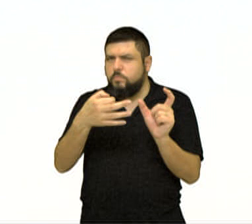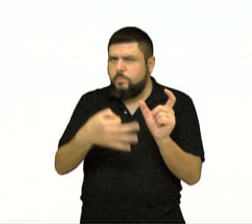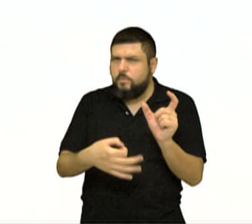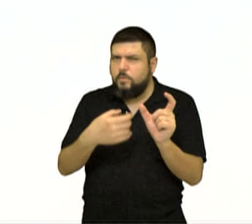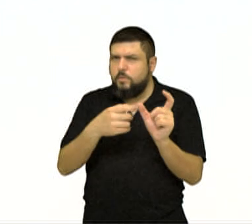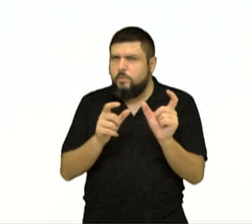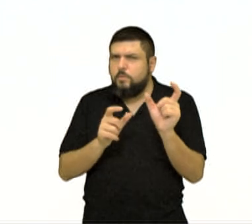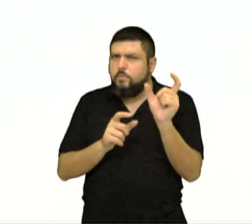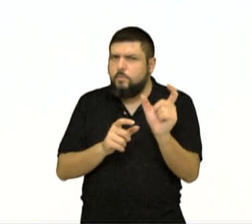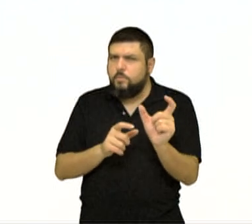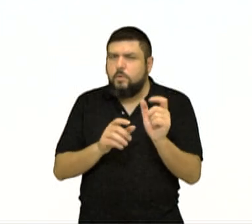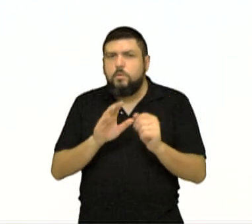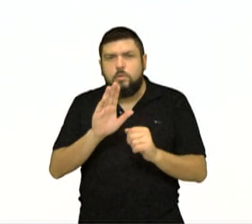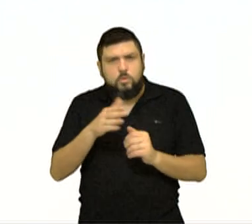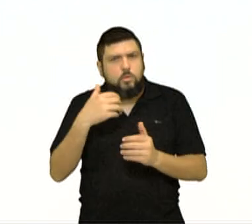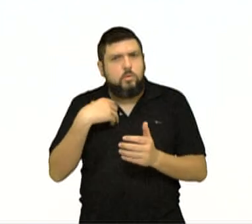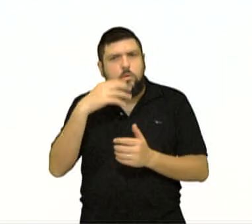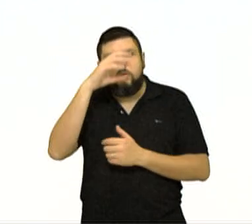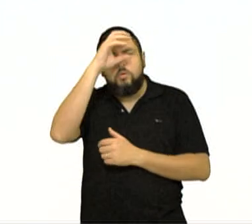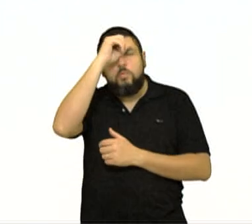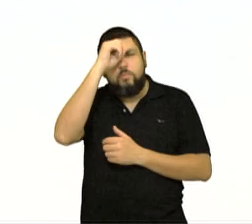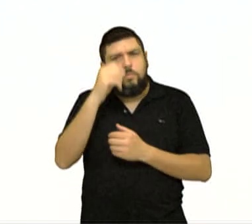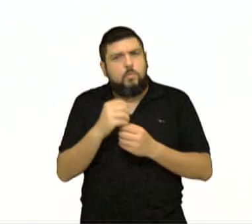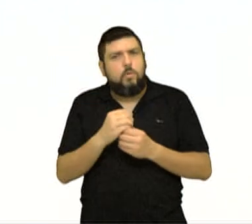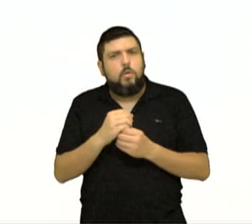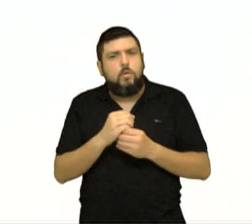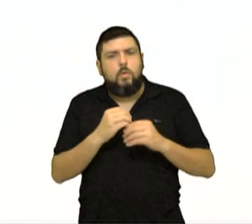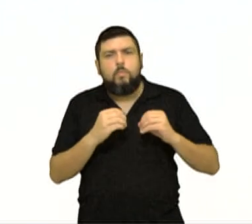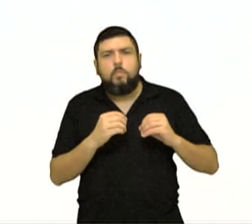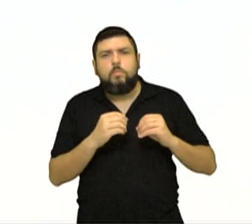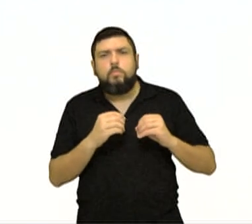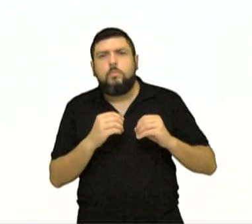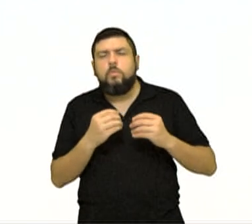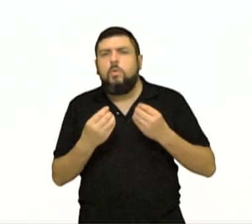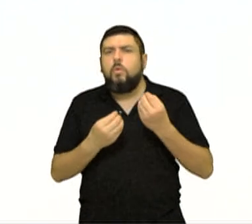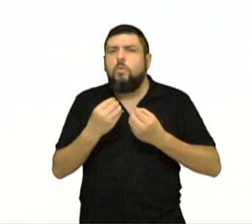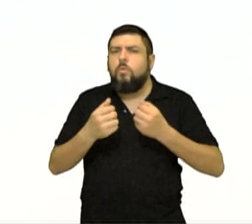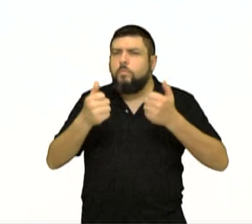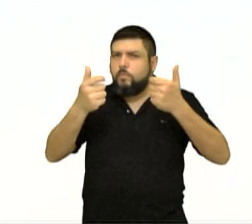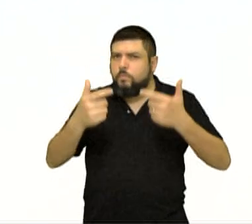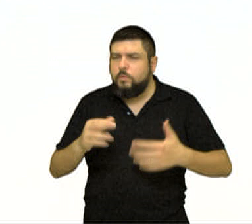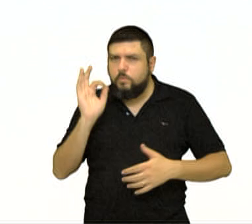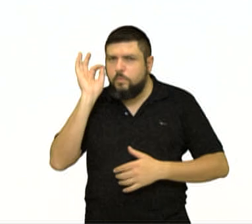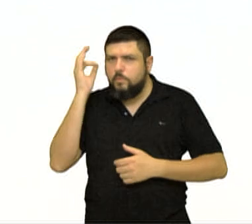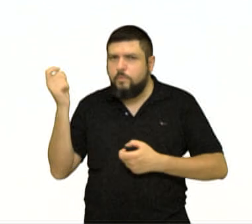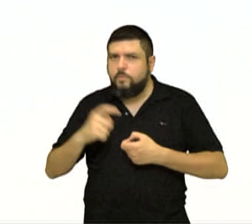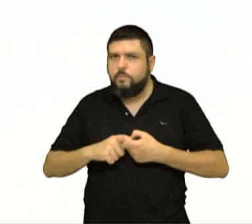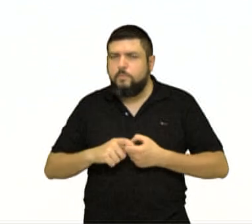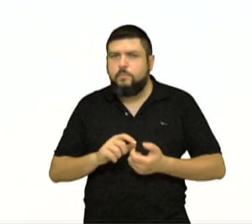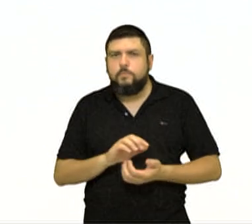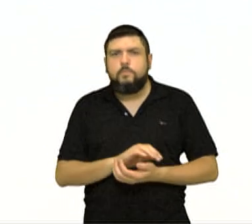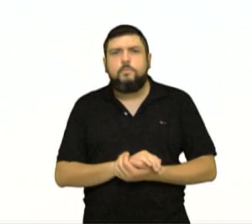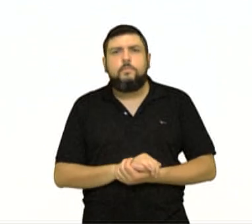já avançou um pouquinho, se o termo óvulo está sendo utilizado corretamente. Justifique sua resposta. Já voltamos aí.